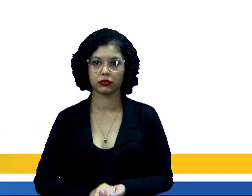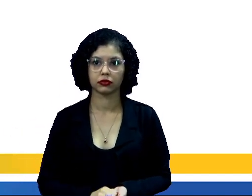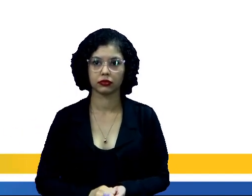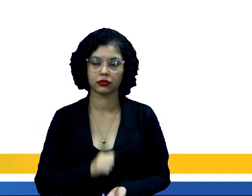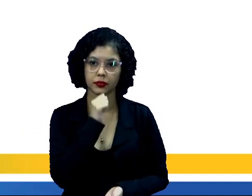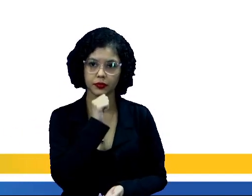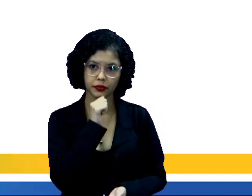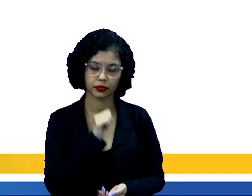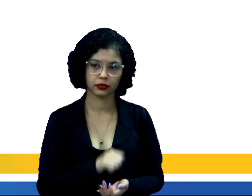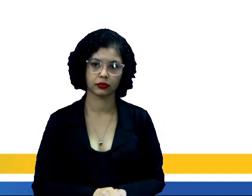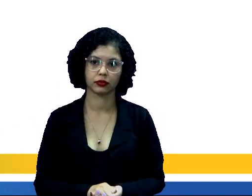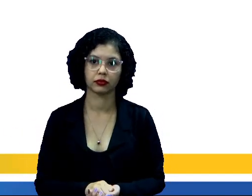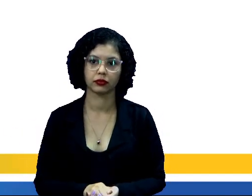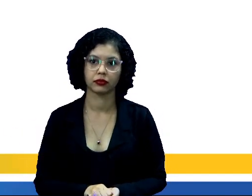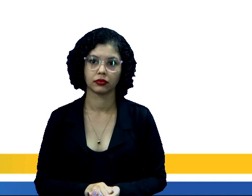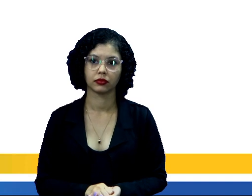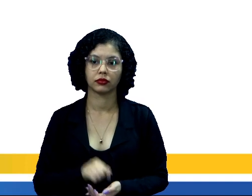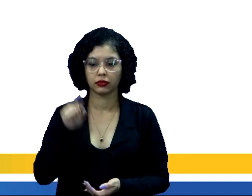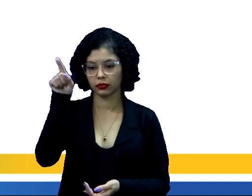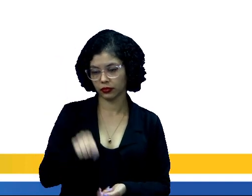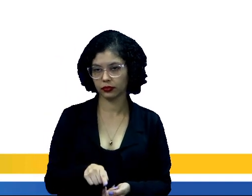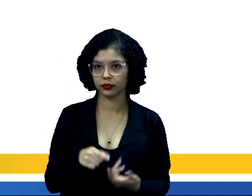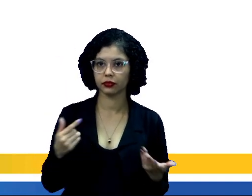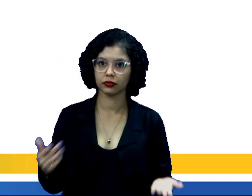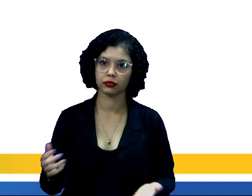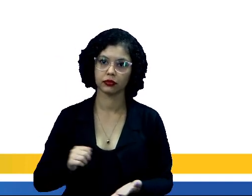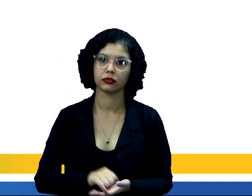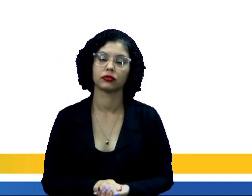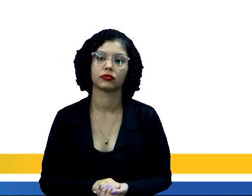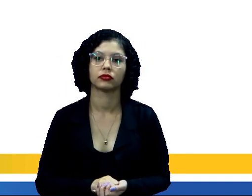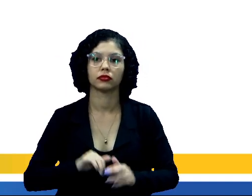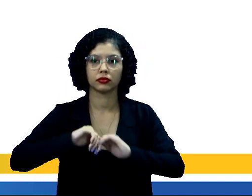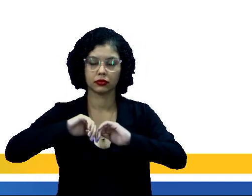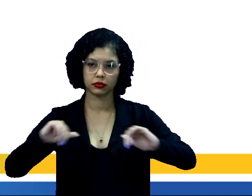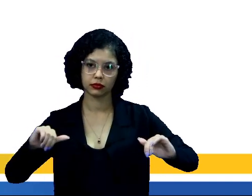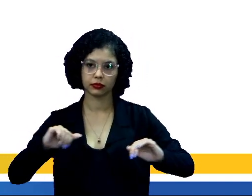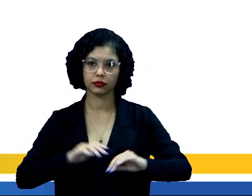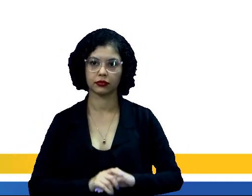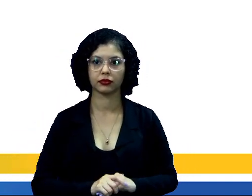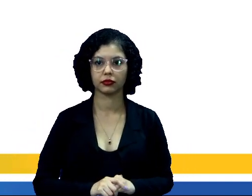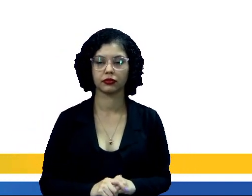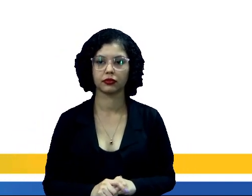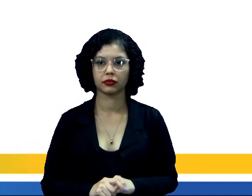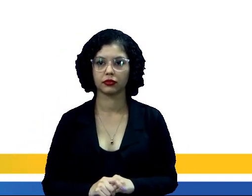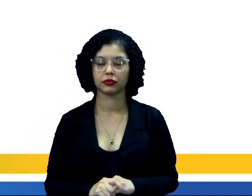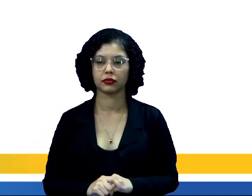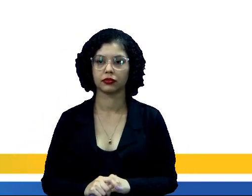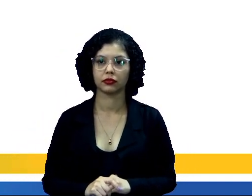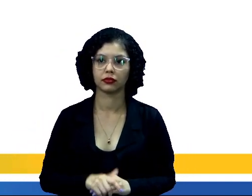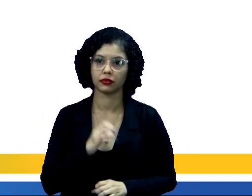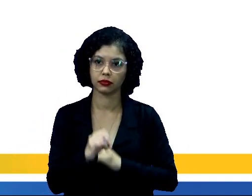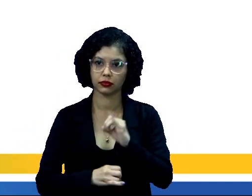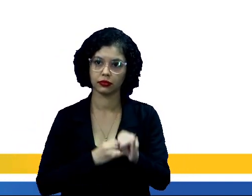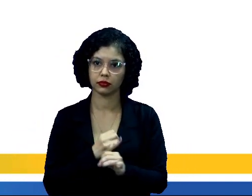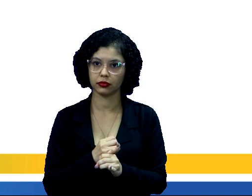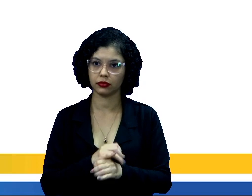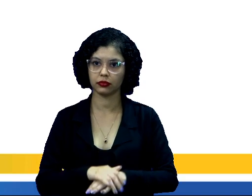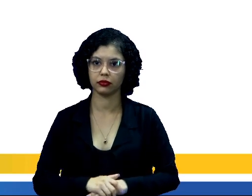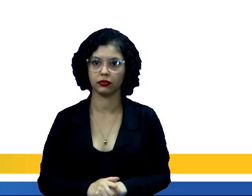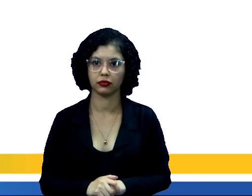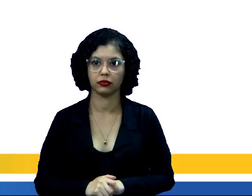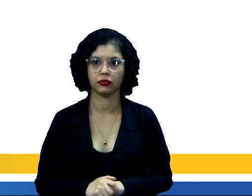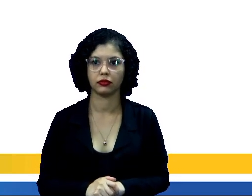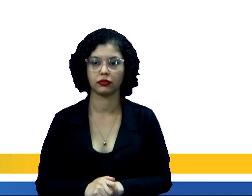www.oup.com/ELT. Então, nós temos ali a slash, que é a barra, né, para separar também esses endereços da internet.